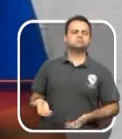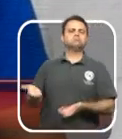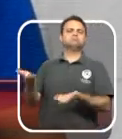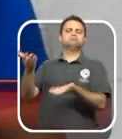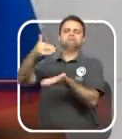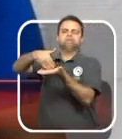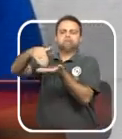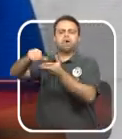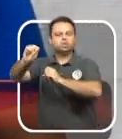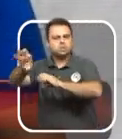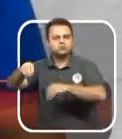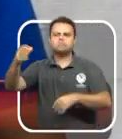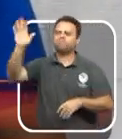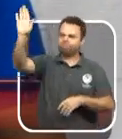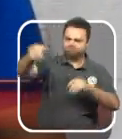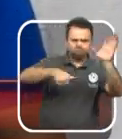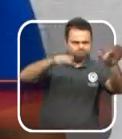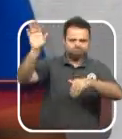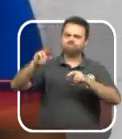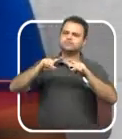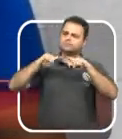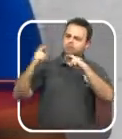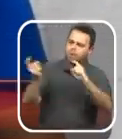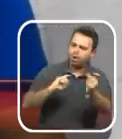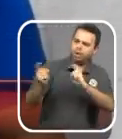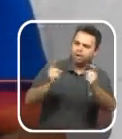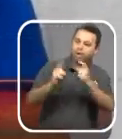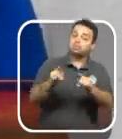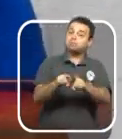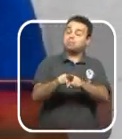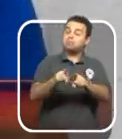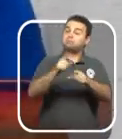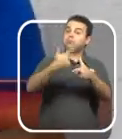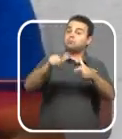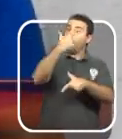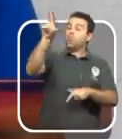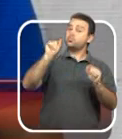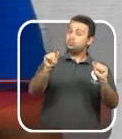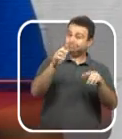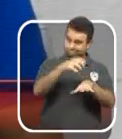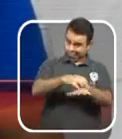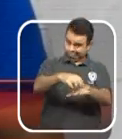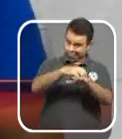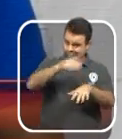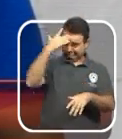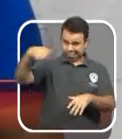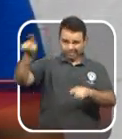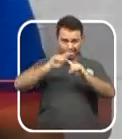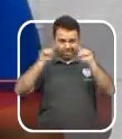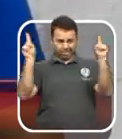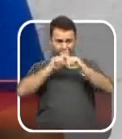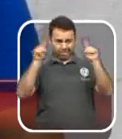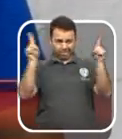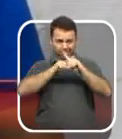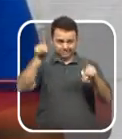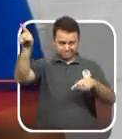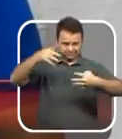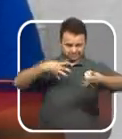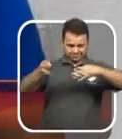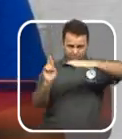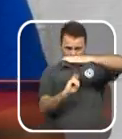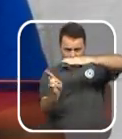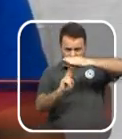a secretária da Educação e também em relação ao transporte, né? Porque havia um problema, sempre muita reclamação em relação ao